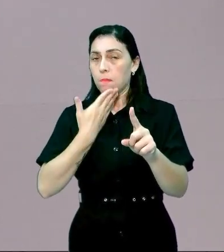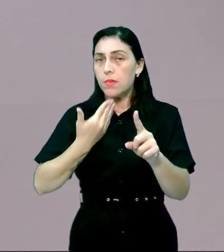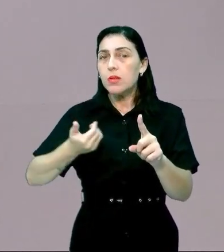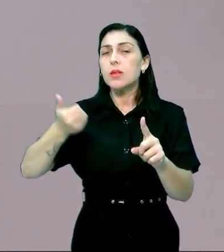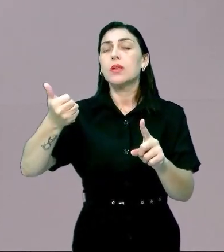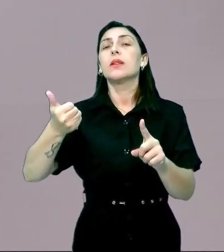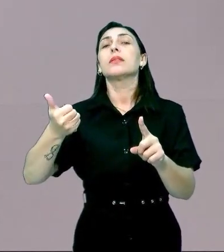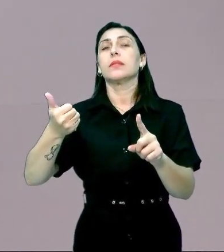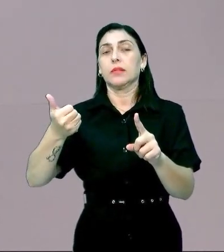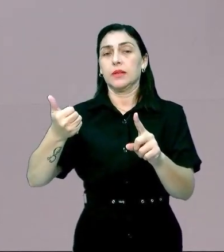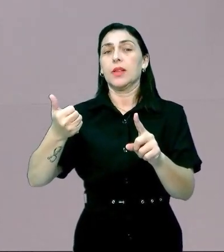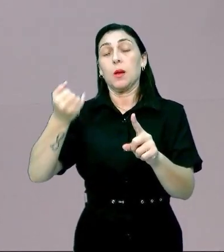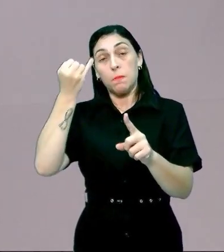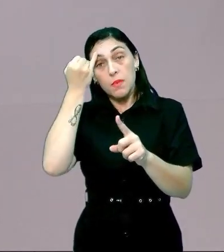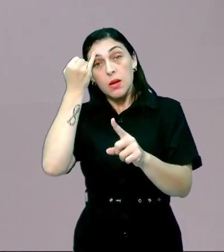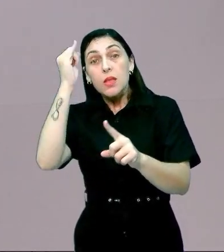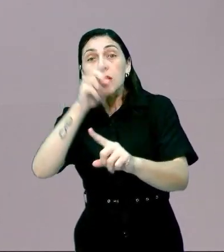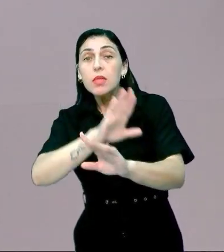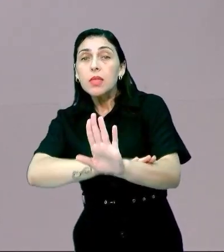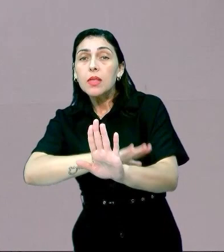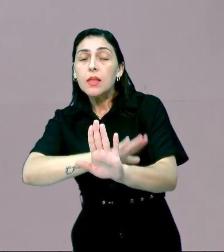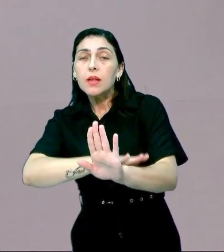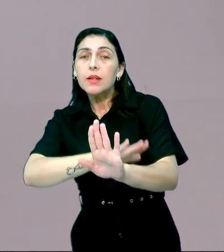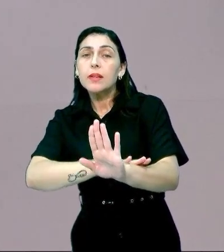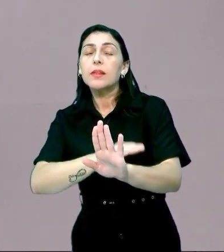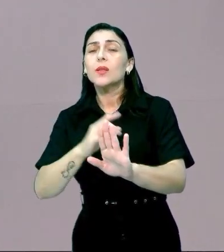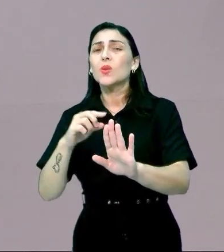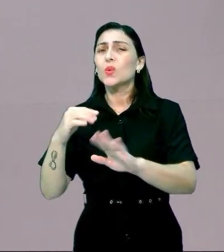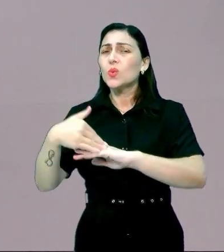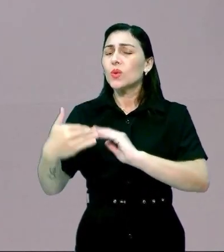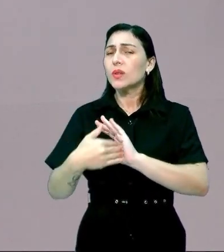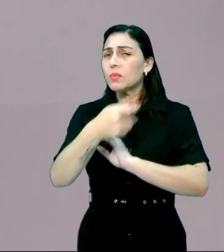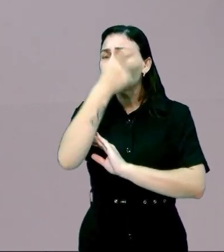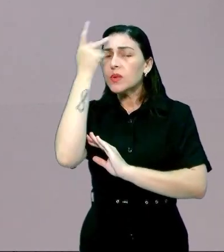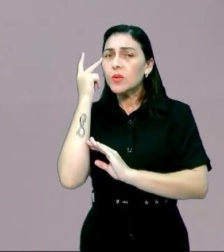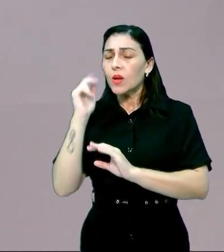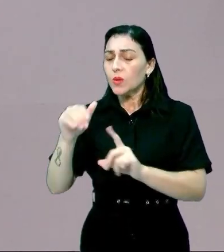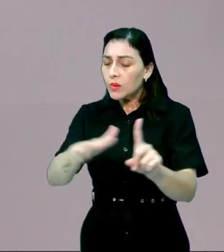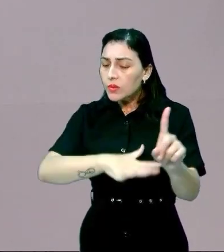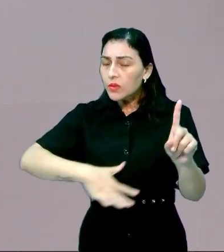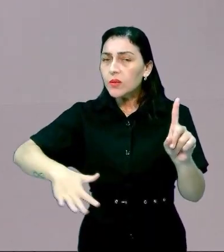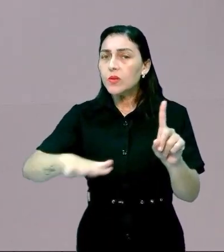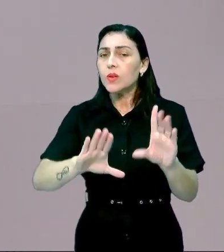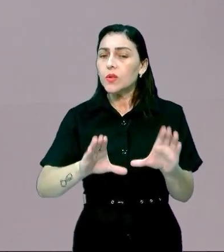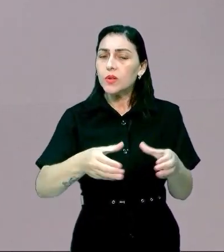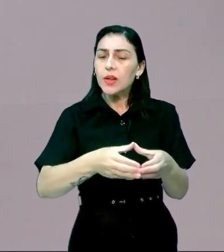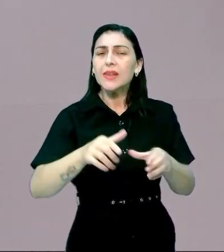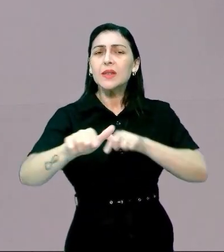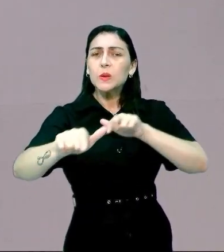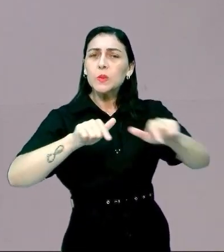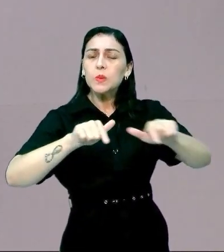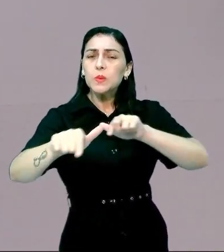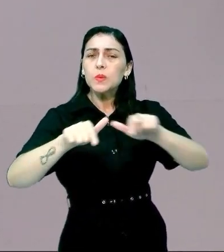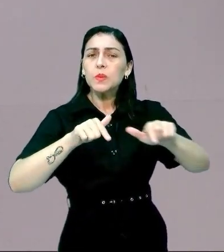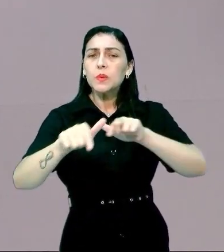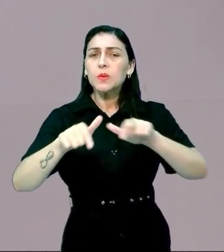potencializada. Isso é uma ideologia. Será que todas as pessoas em uma sociedade de classe que